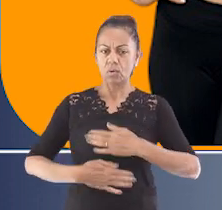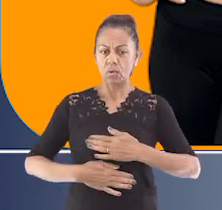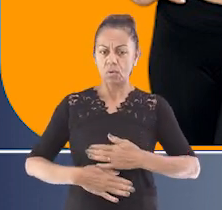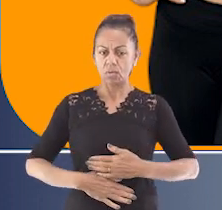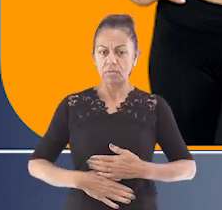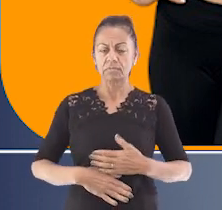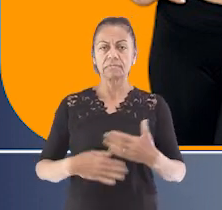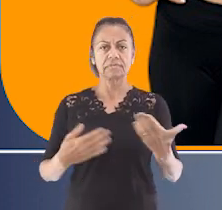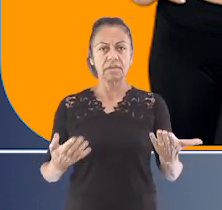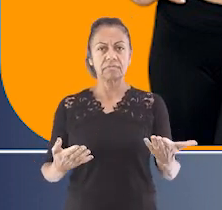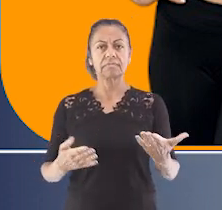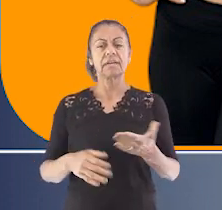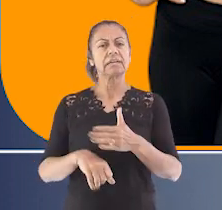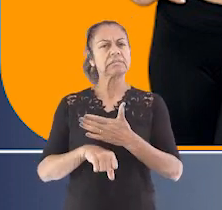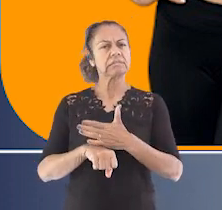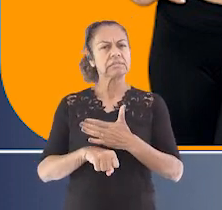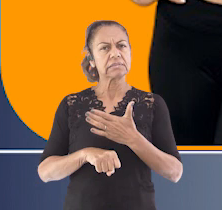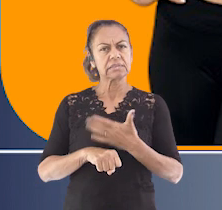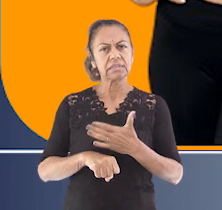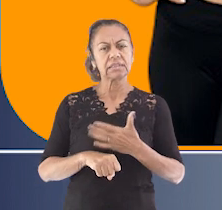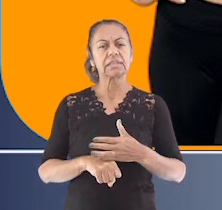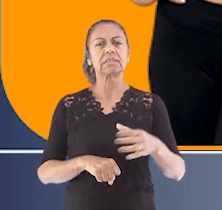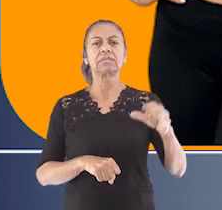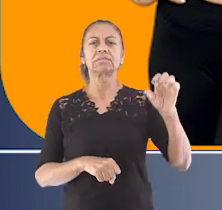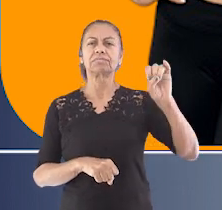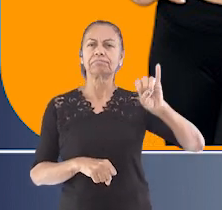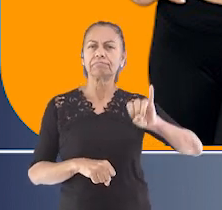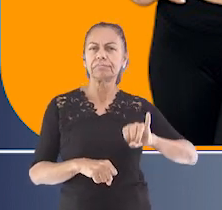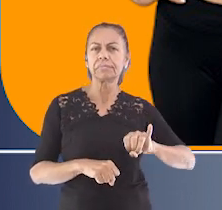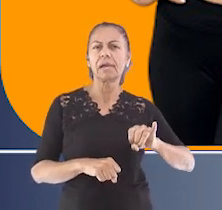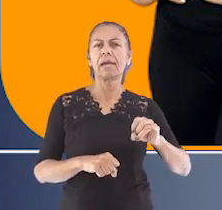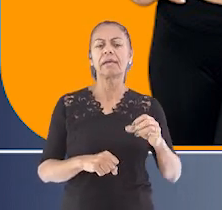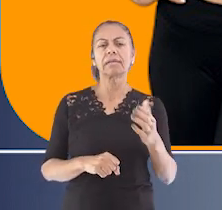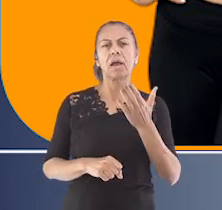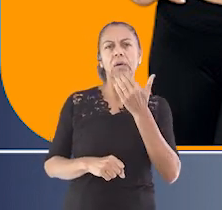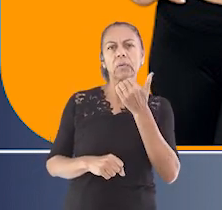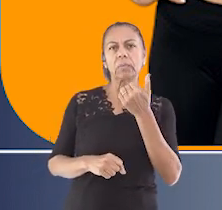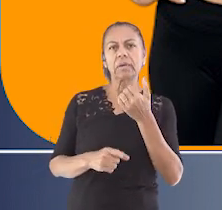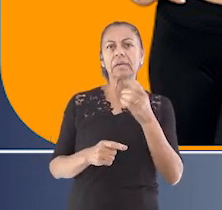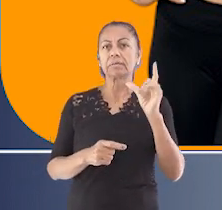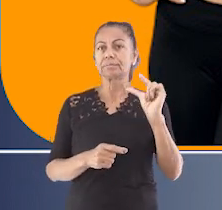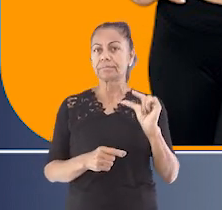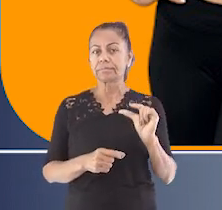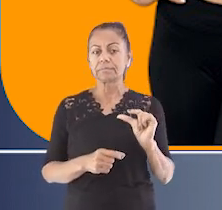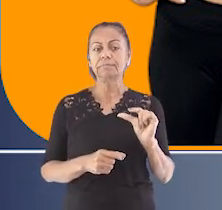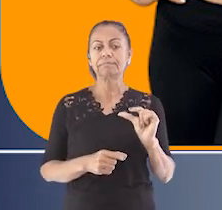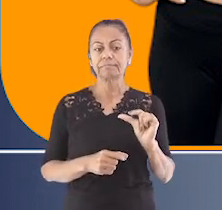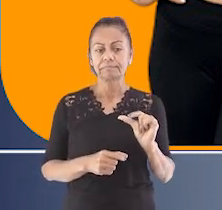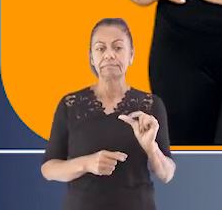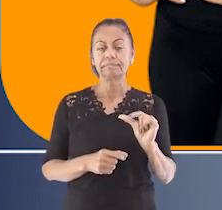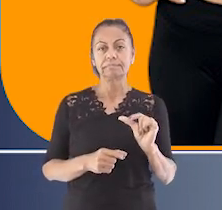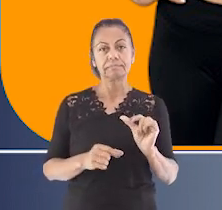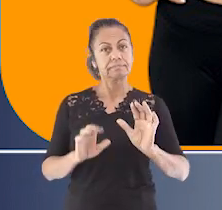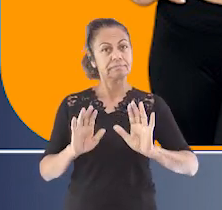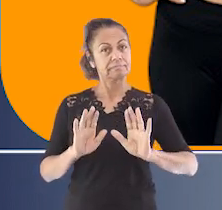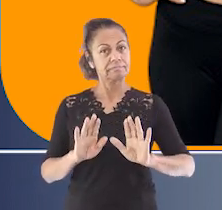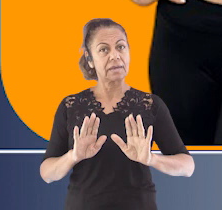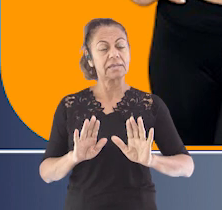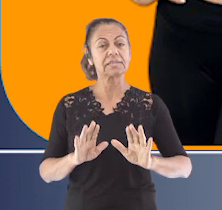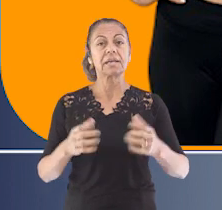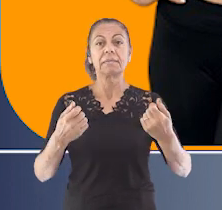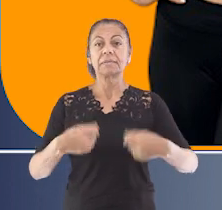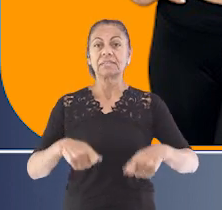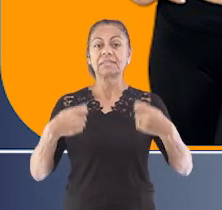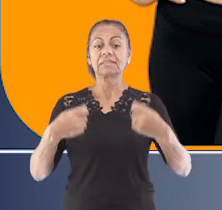corporal? As características físicas e sua genética são assuntos importantes ao falarmos em treinos